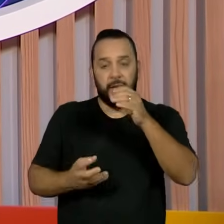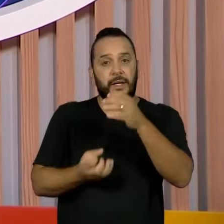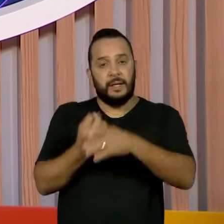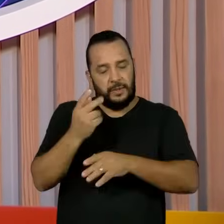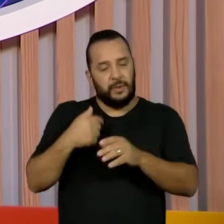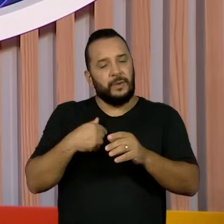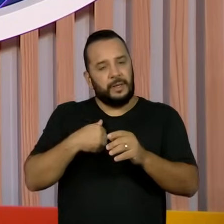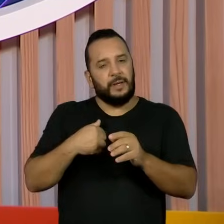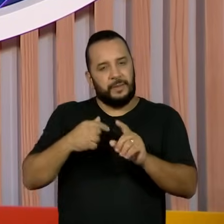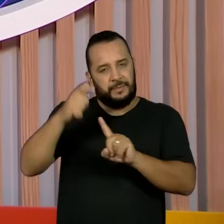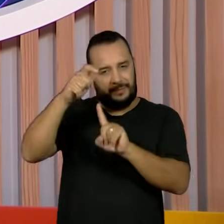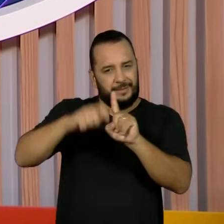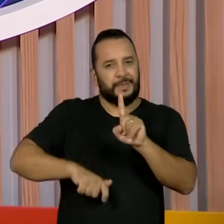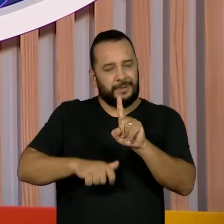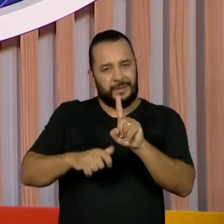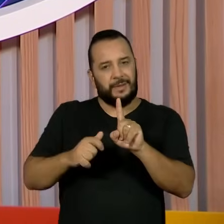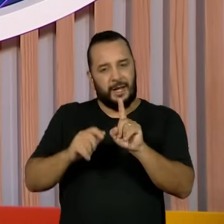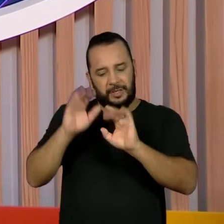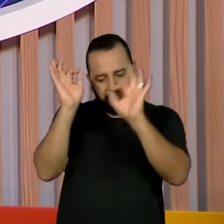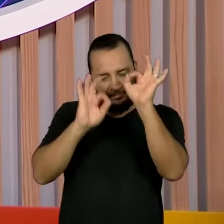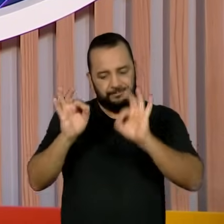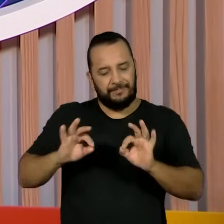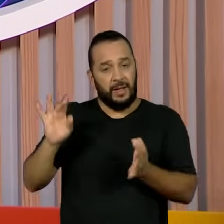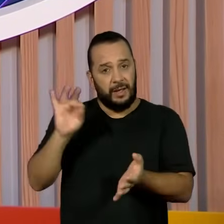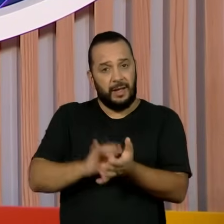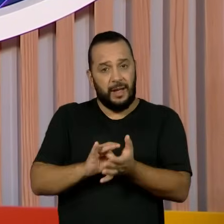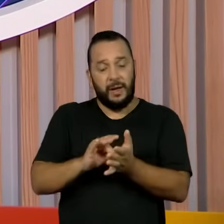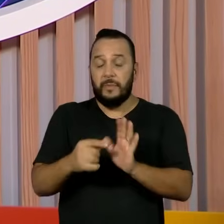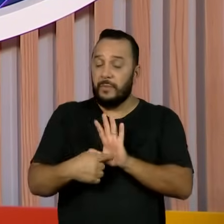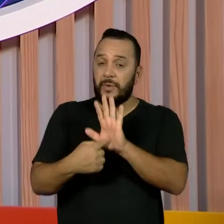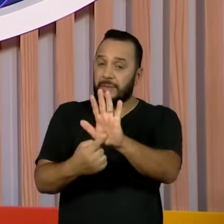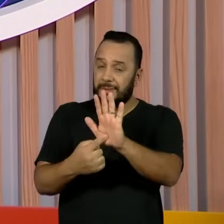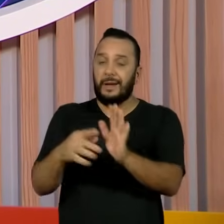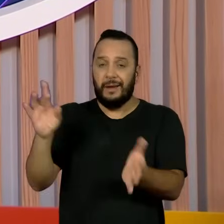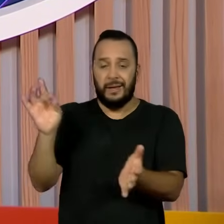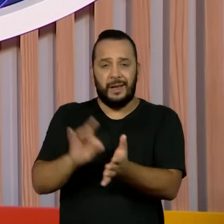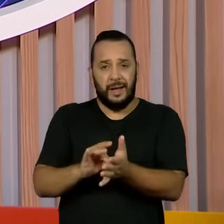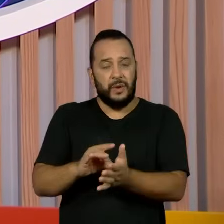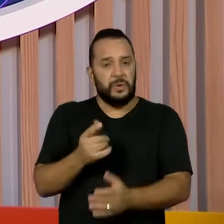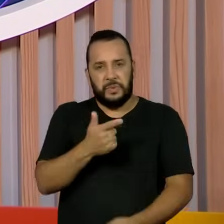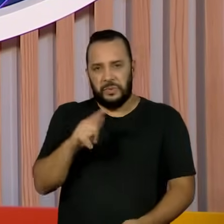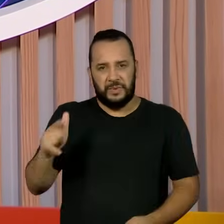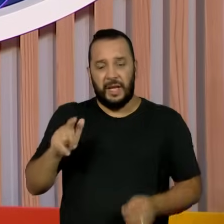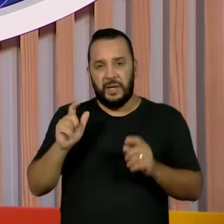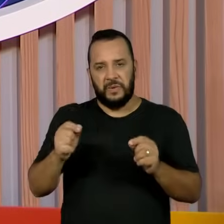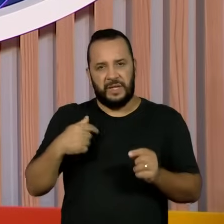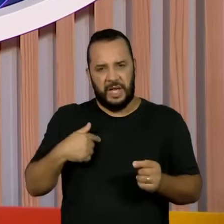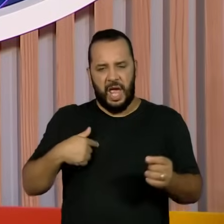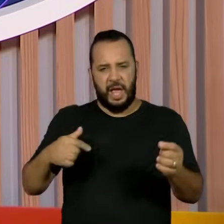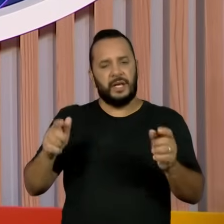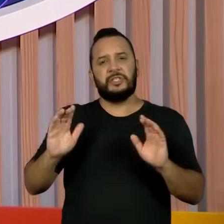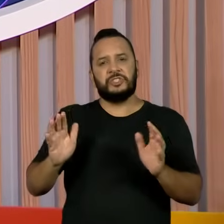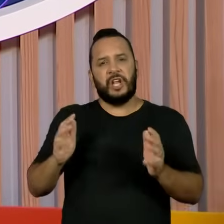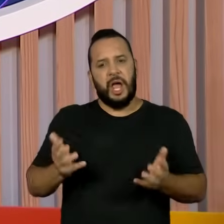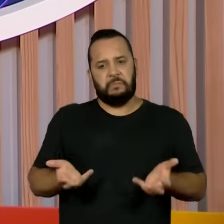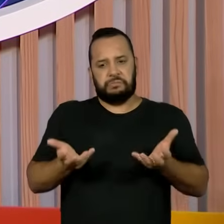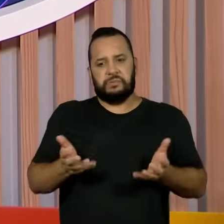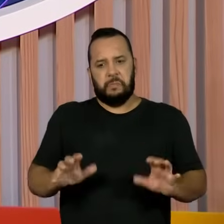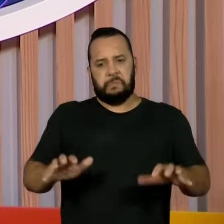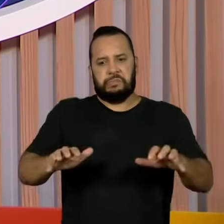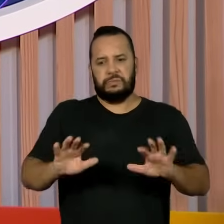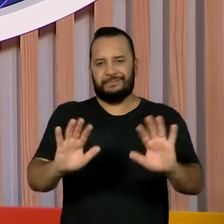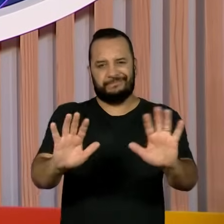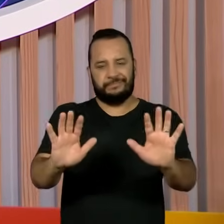reais e que as representassem de um jeito que não fosse estereotipado. E a gente foi conversar com a ilustradora e desenvolvedora de jogos,